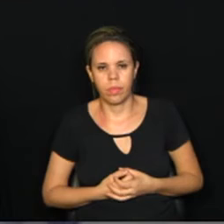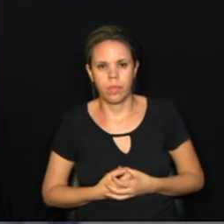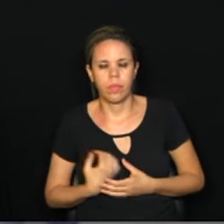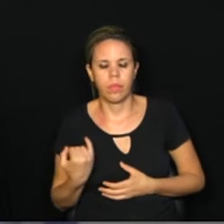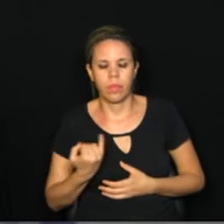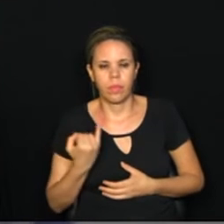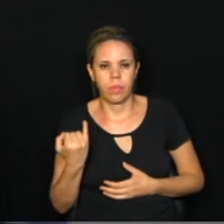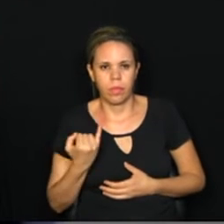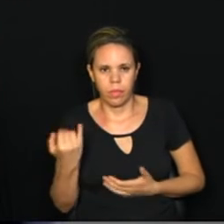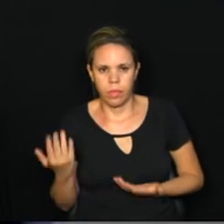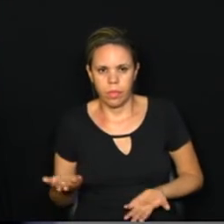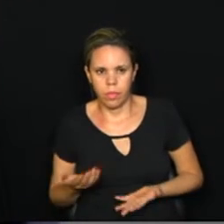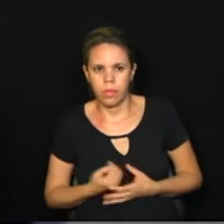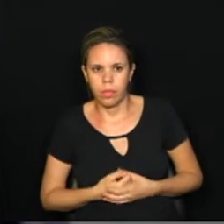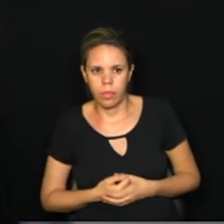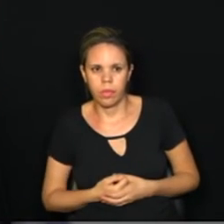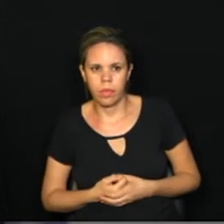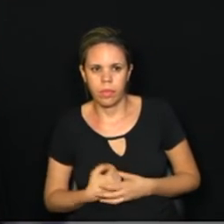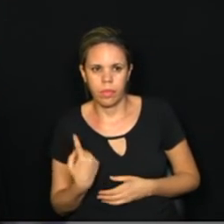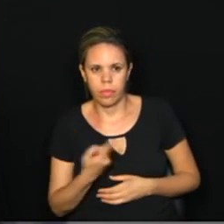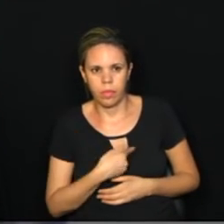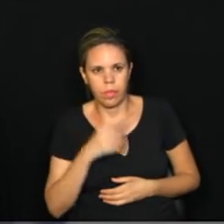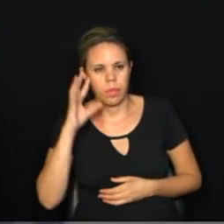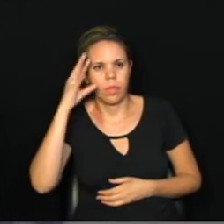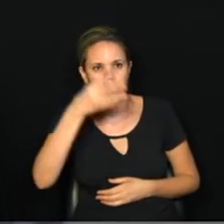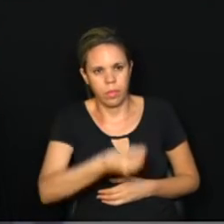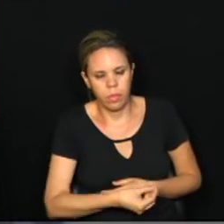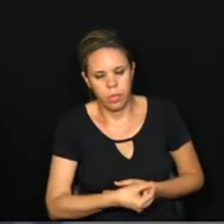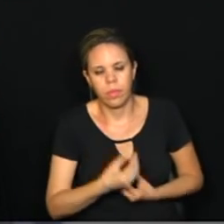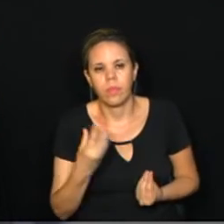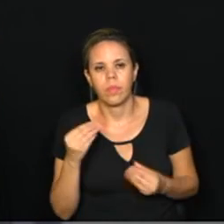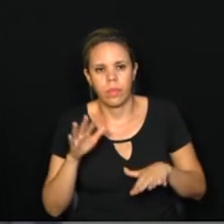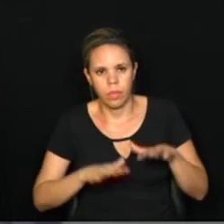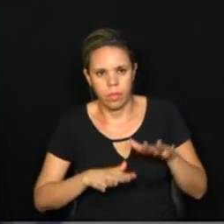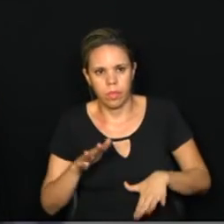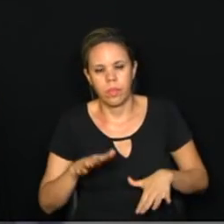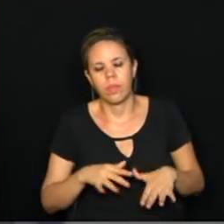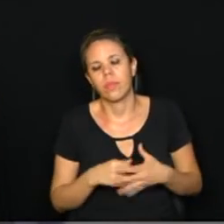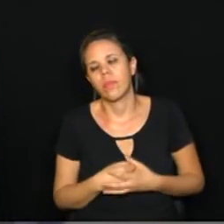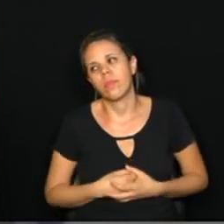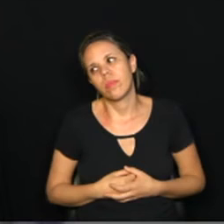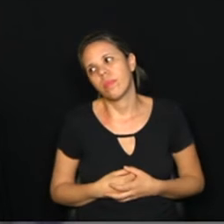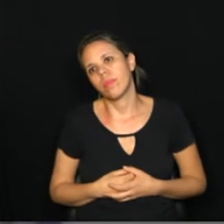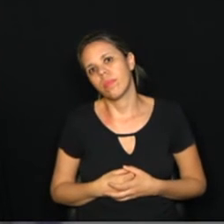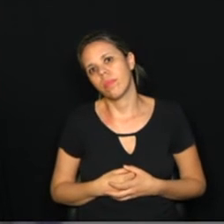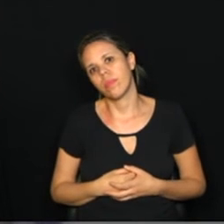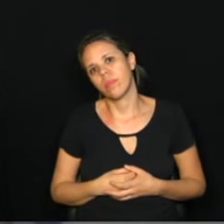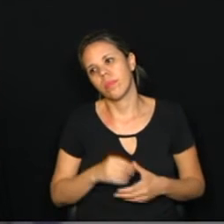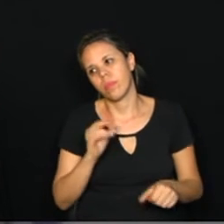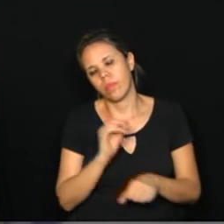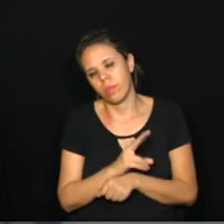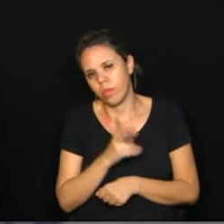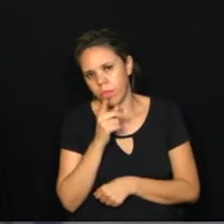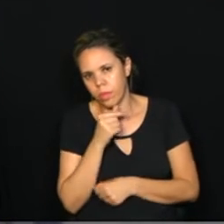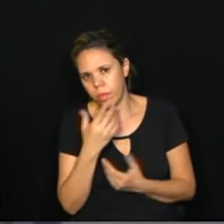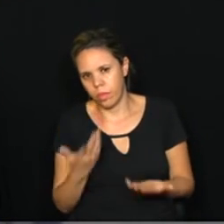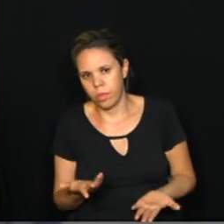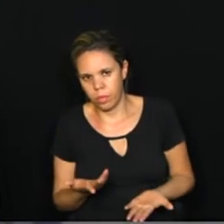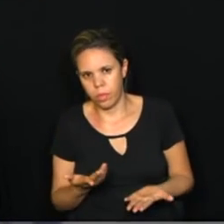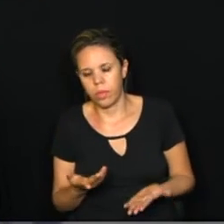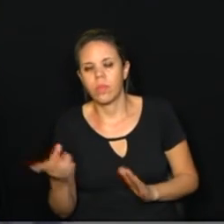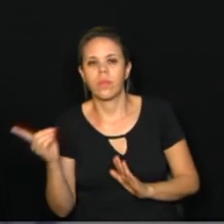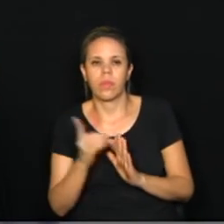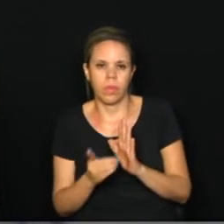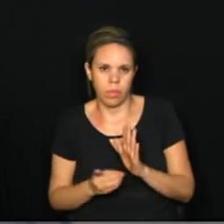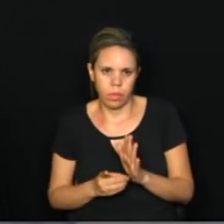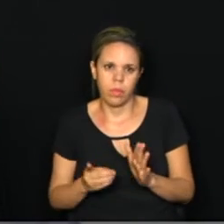relevantes e importantes. E o que nós entendemos é que, muitas vezes, numa situação como a de abastecimento público, ele será decretado